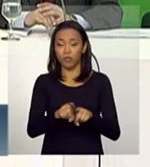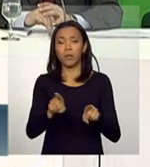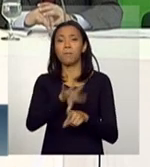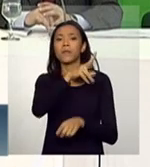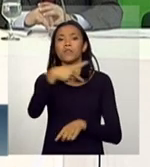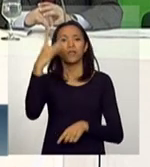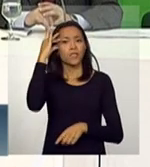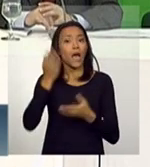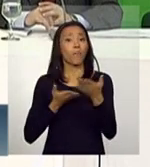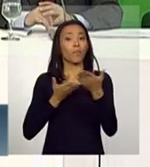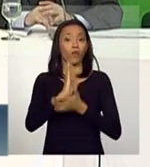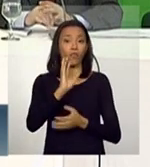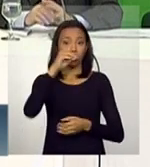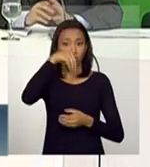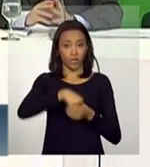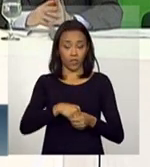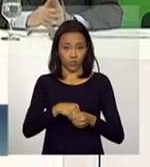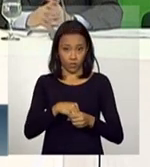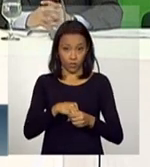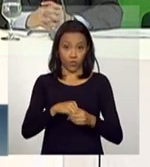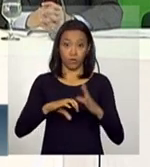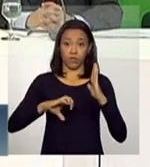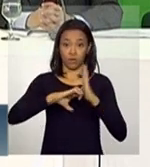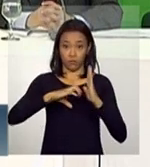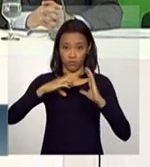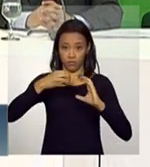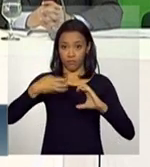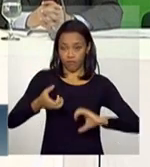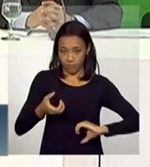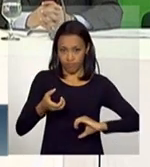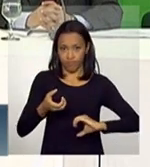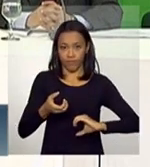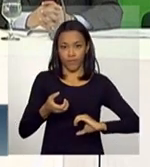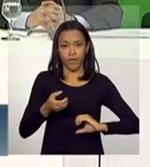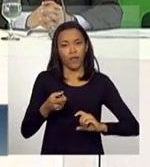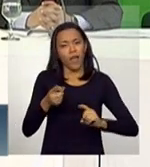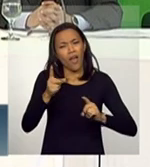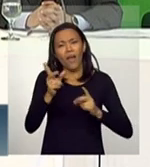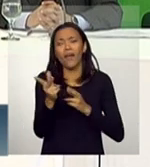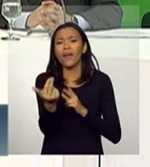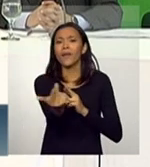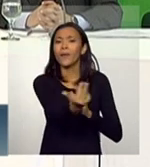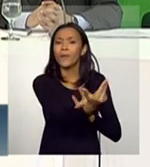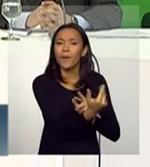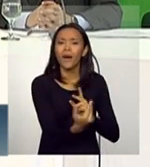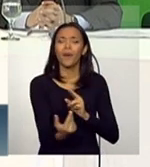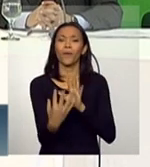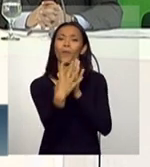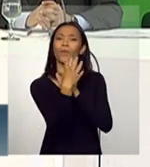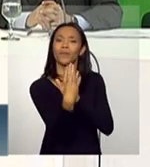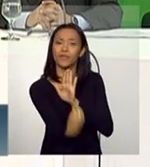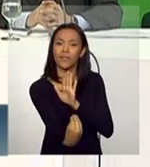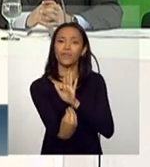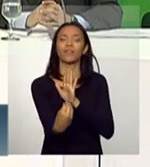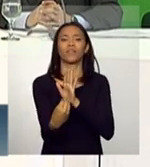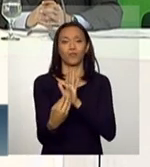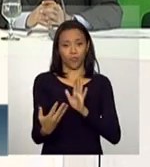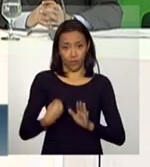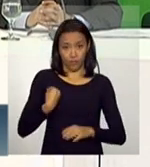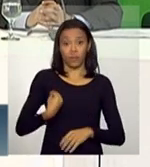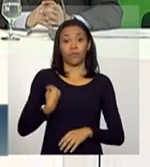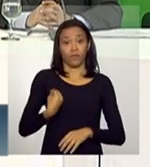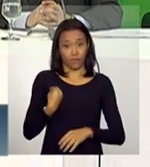pelo Senado Federal. É o mesmo modelo das agências atuais que